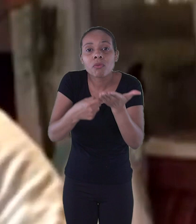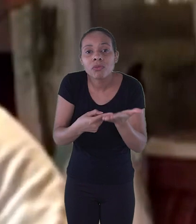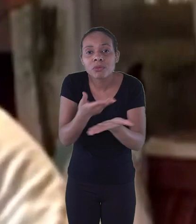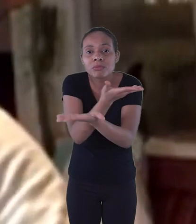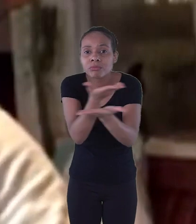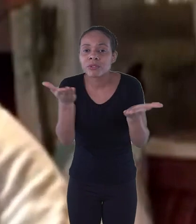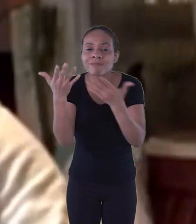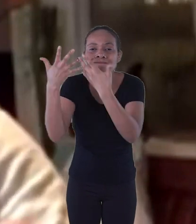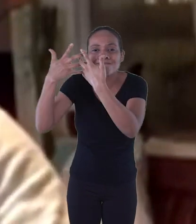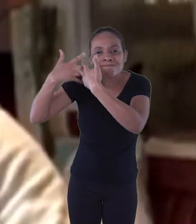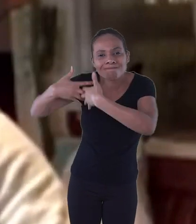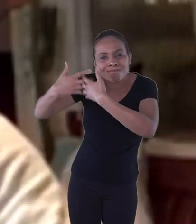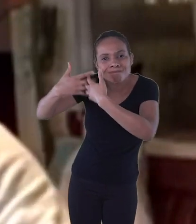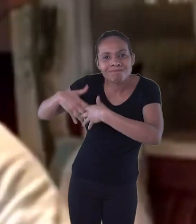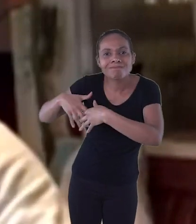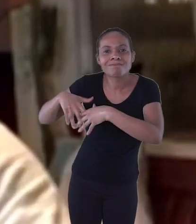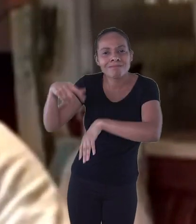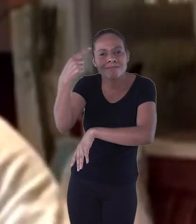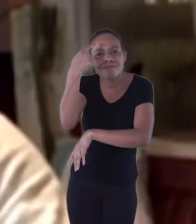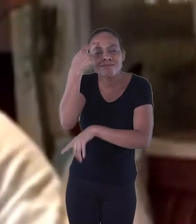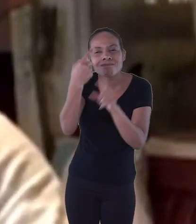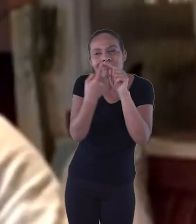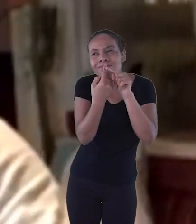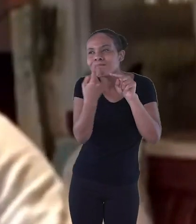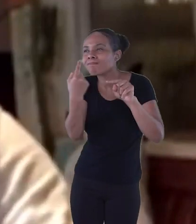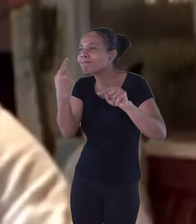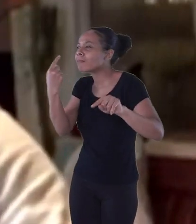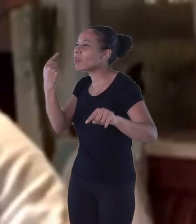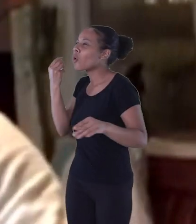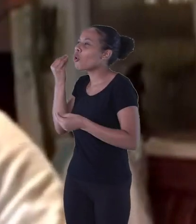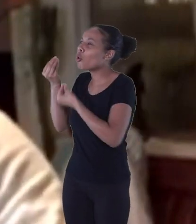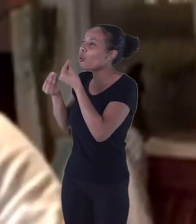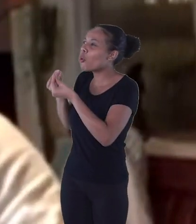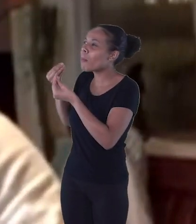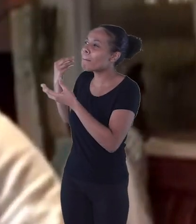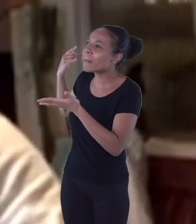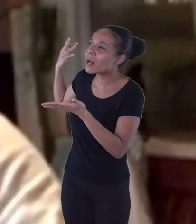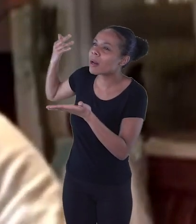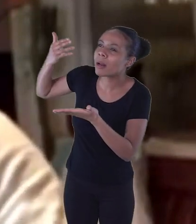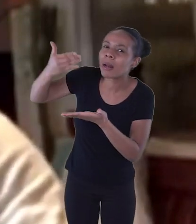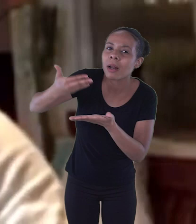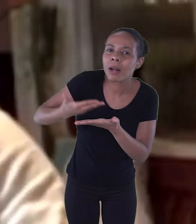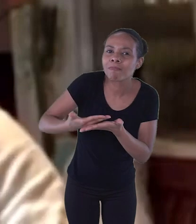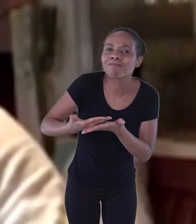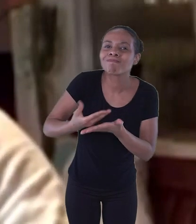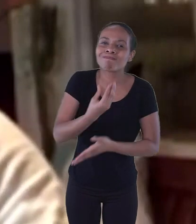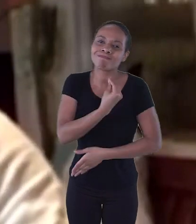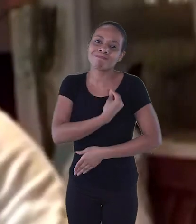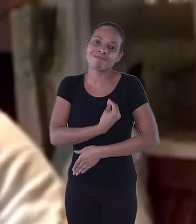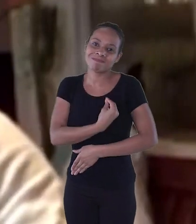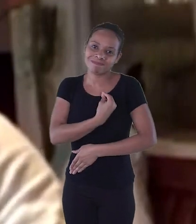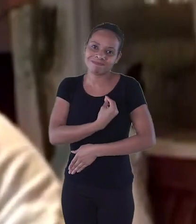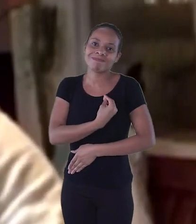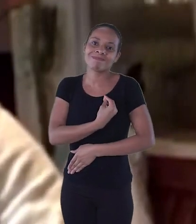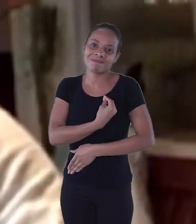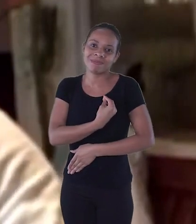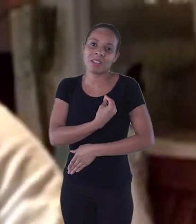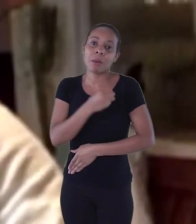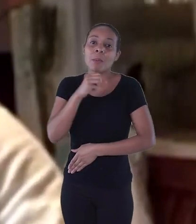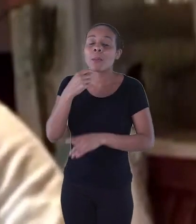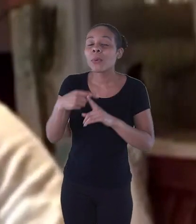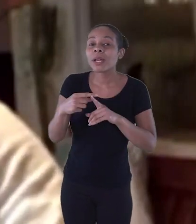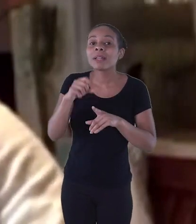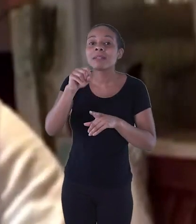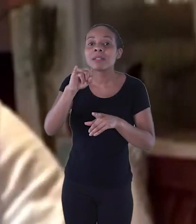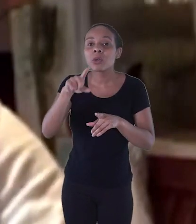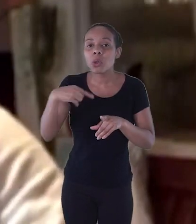histórias de personalidades que já estão mortas, assim, um convite para a gente refletir a vida. Porque se a gente está falando de morte, a gente coloca isso na enciclopédia, a gente está falando